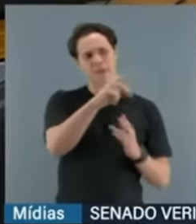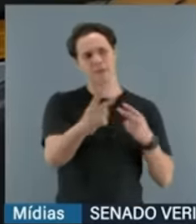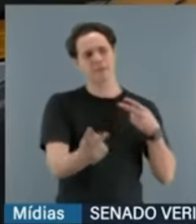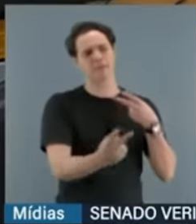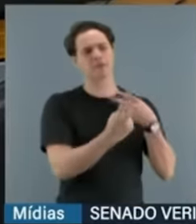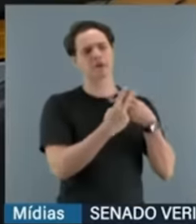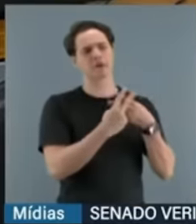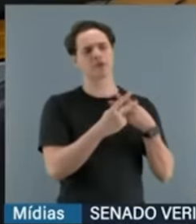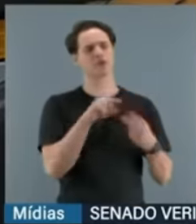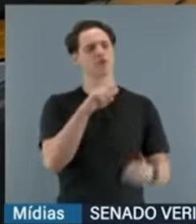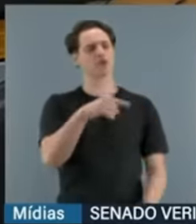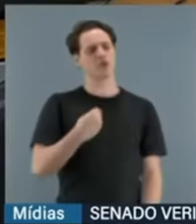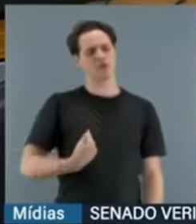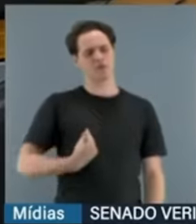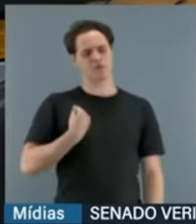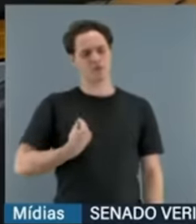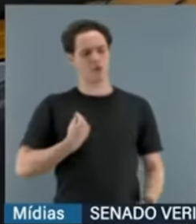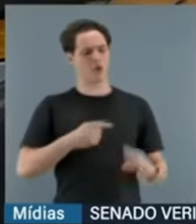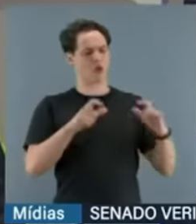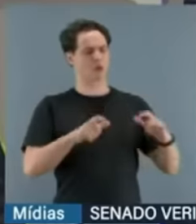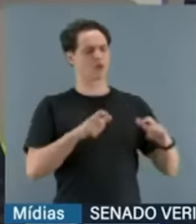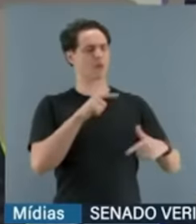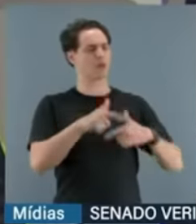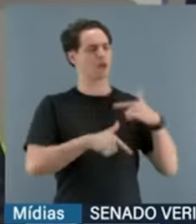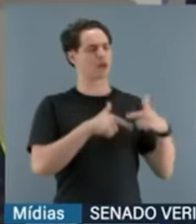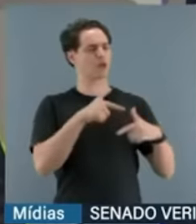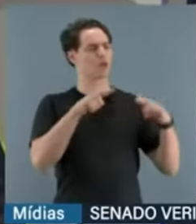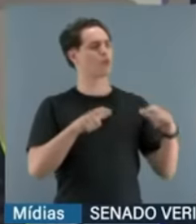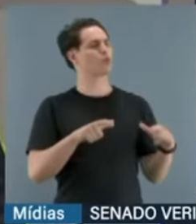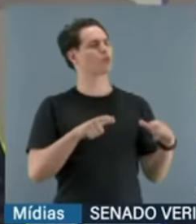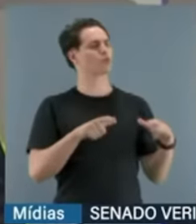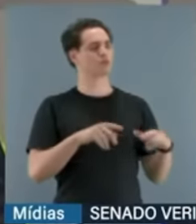senhor estava lotado, onde que o senhor estava trabalhando?